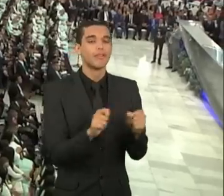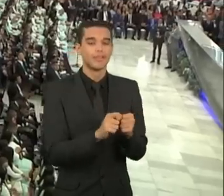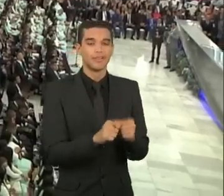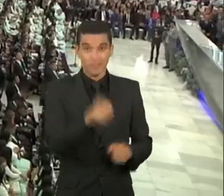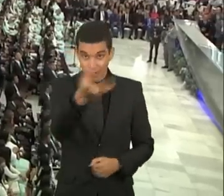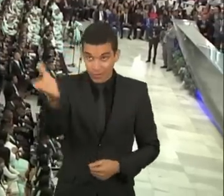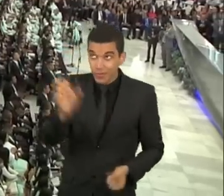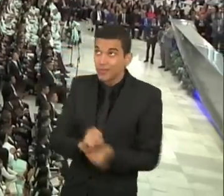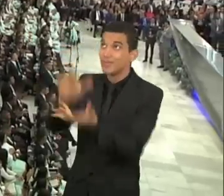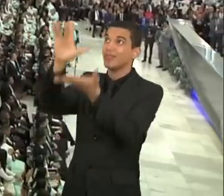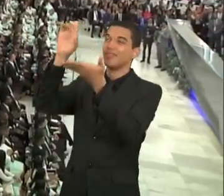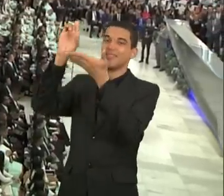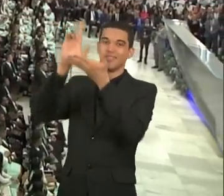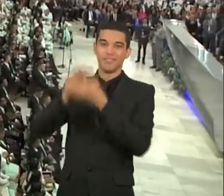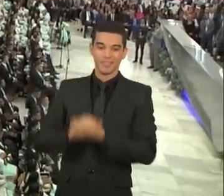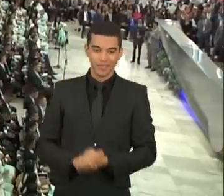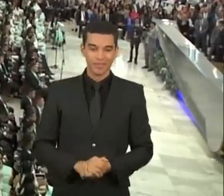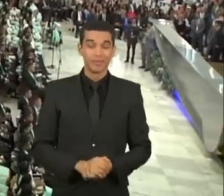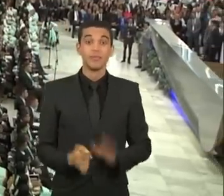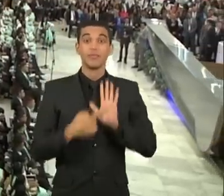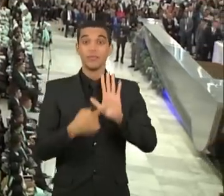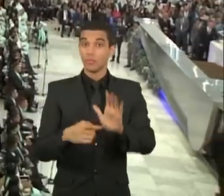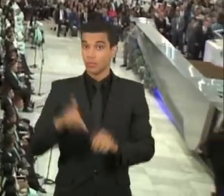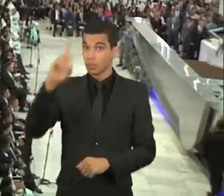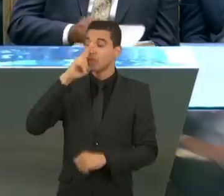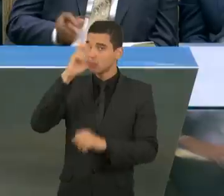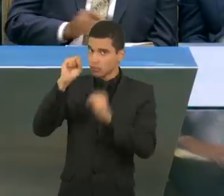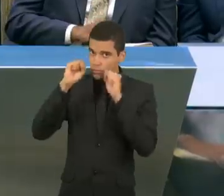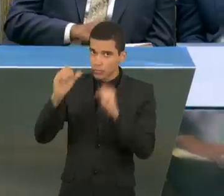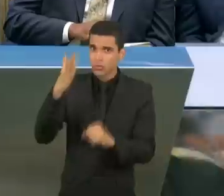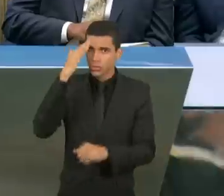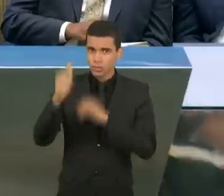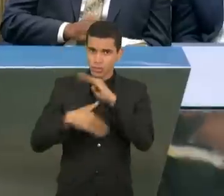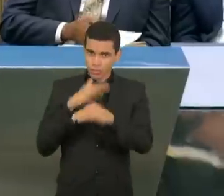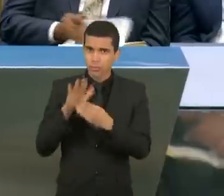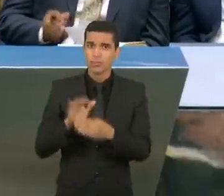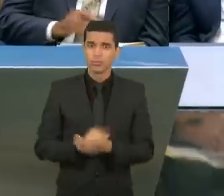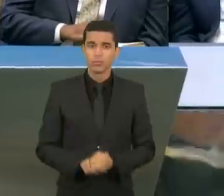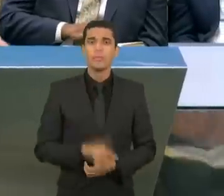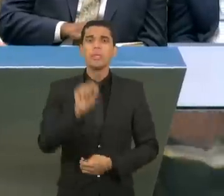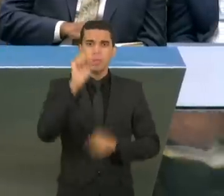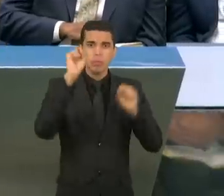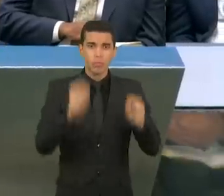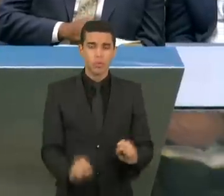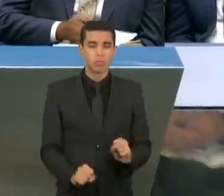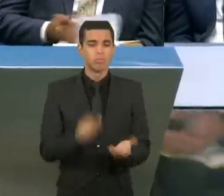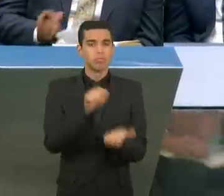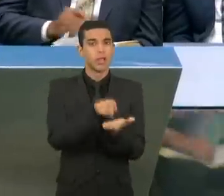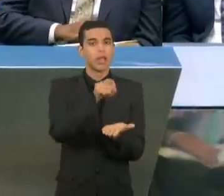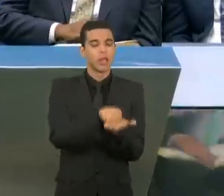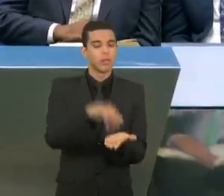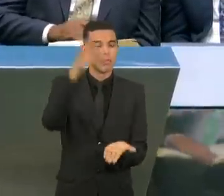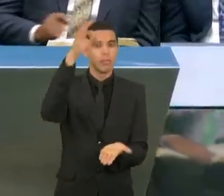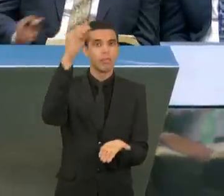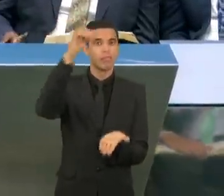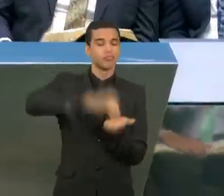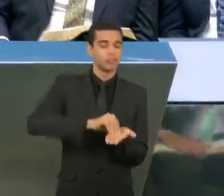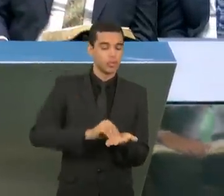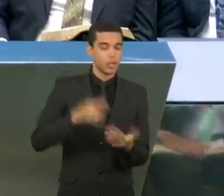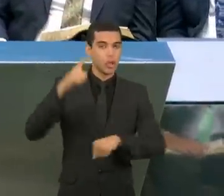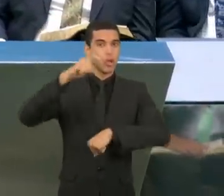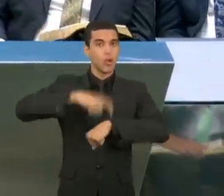glória a Deus aí. Isso revela a onipotência e a onisciência de Deus. Quem pode marcar na sua agenda? Hora,